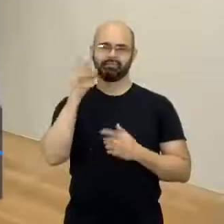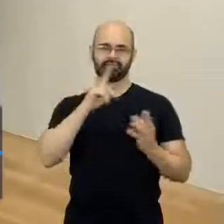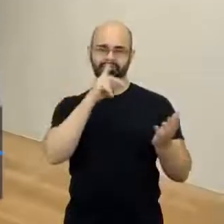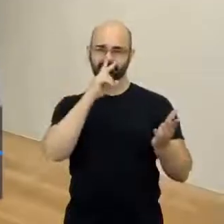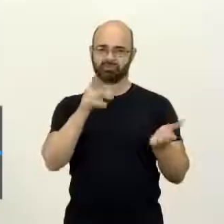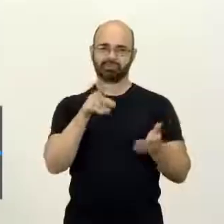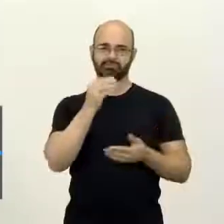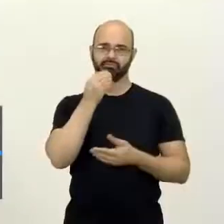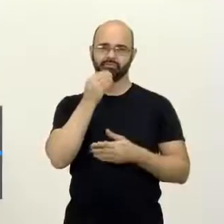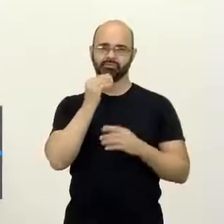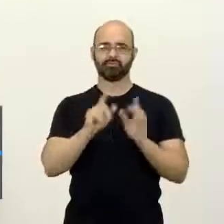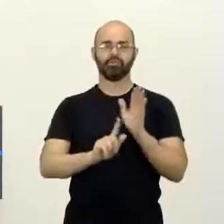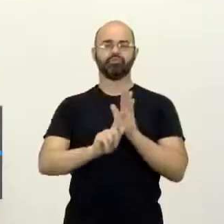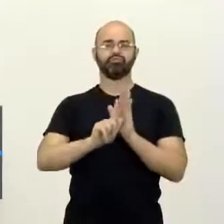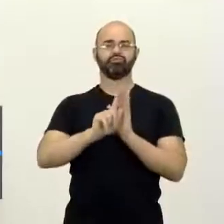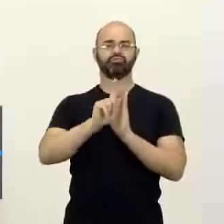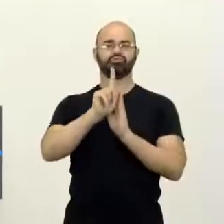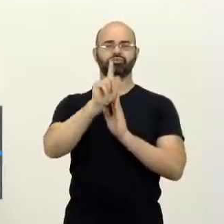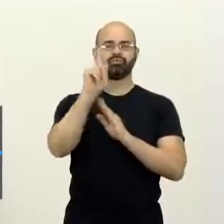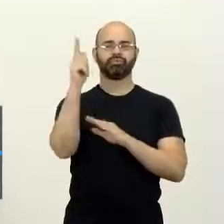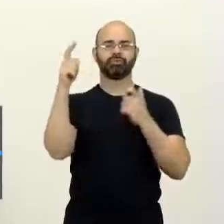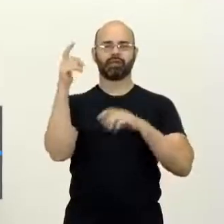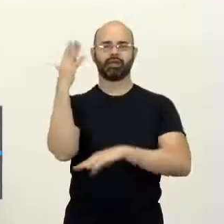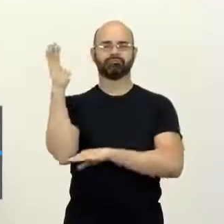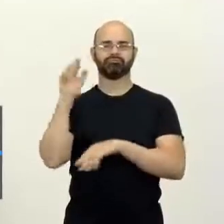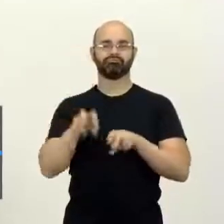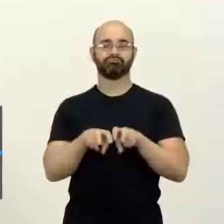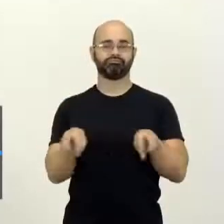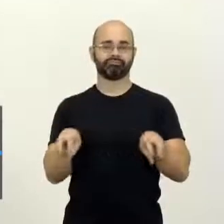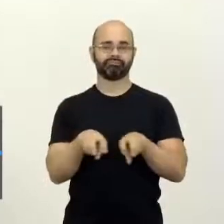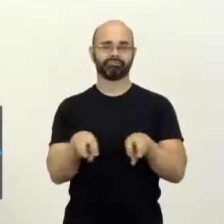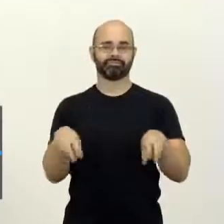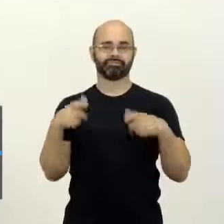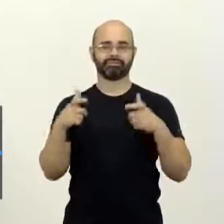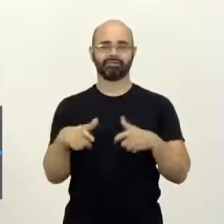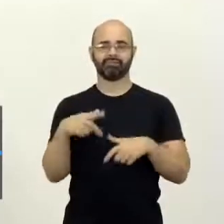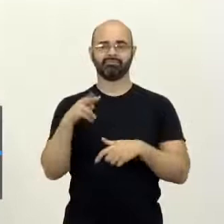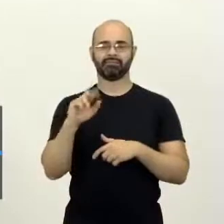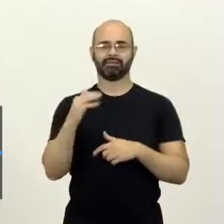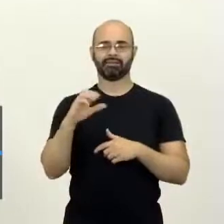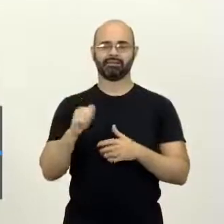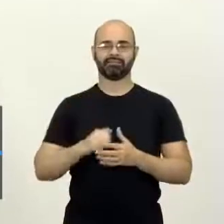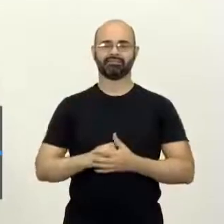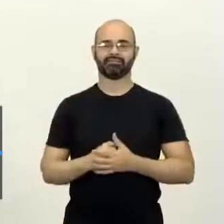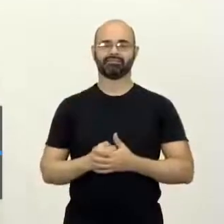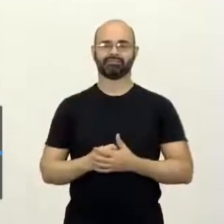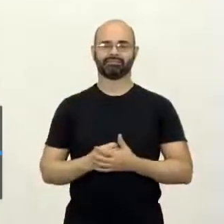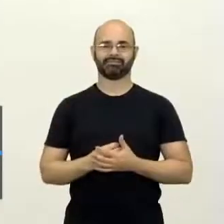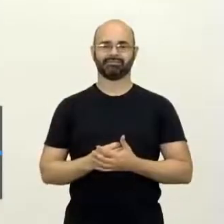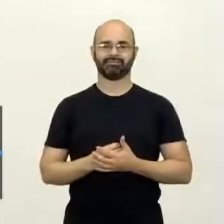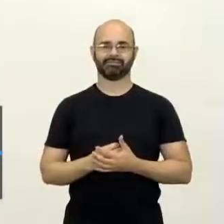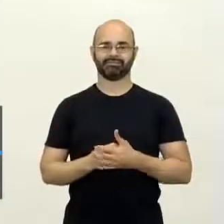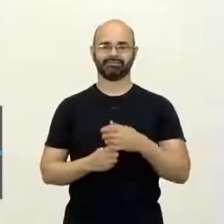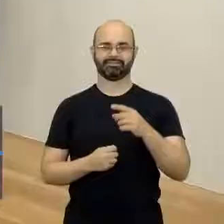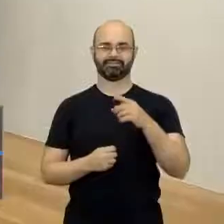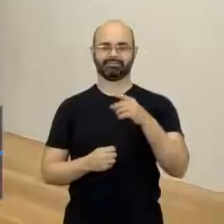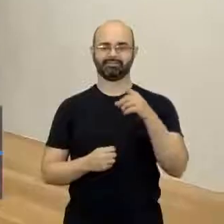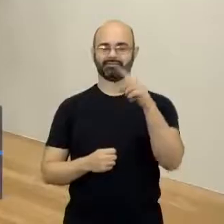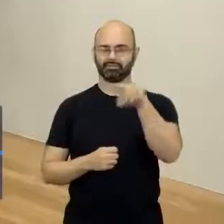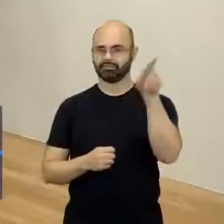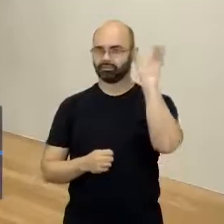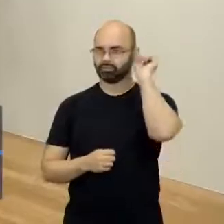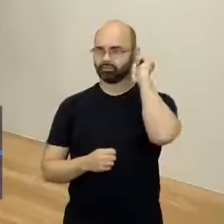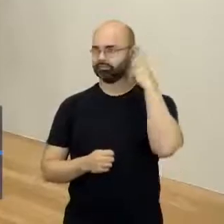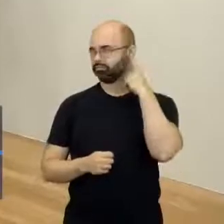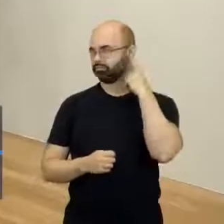rola? Uma caneta? Vendendo uma caneta numa nave espacial que está na praça. Turma, vocês dois estão me ouvindo? Estamos ouvindo,